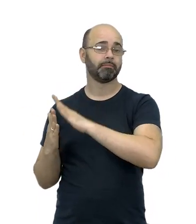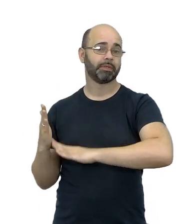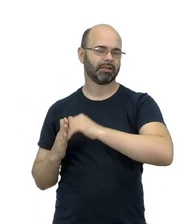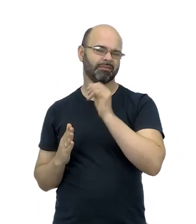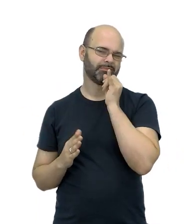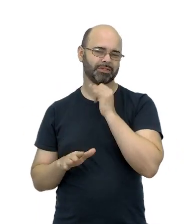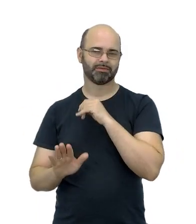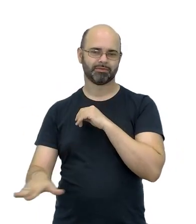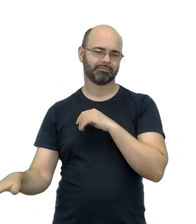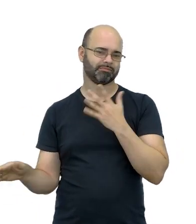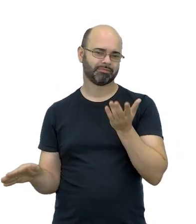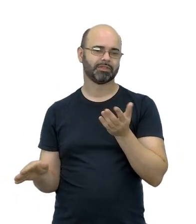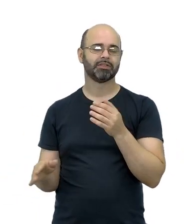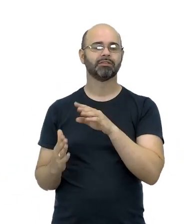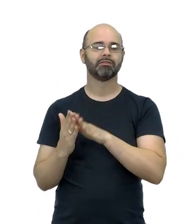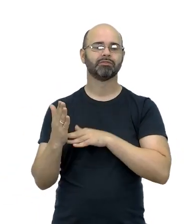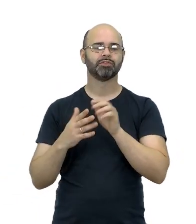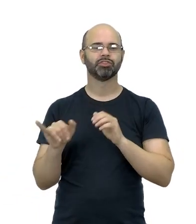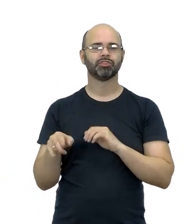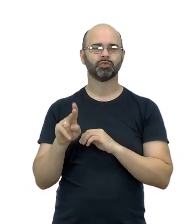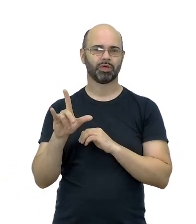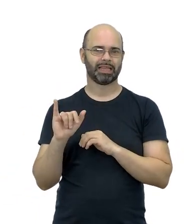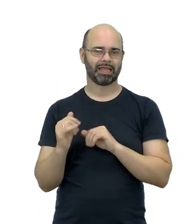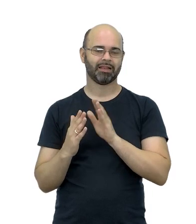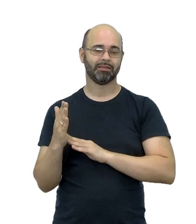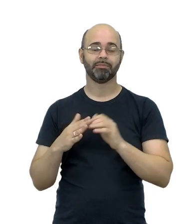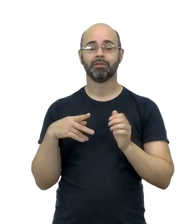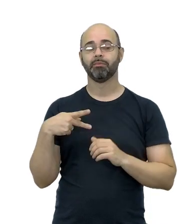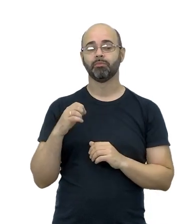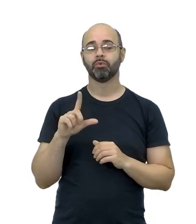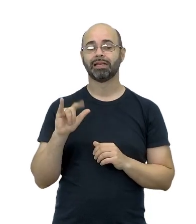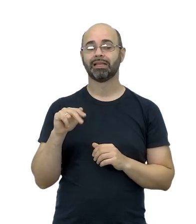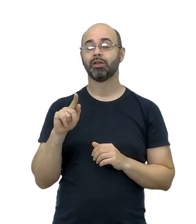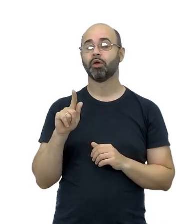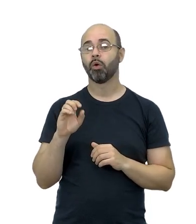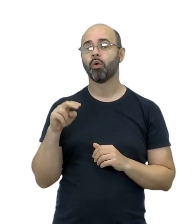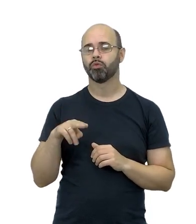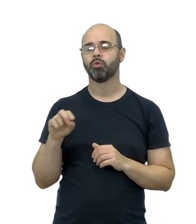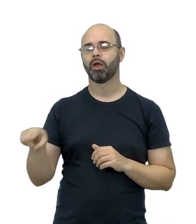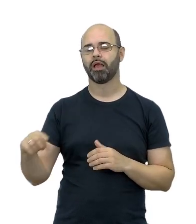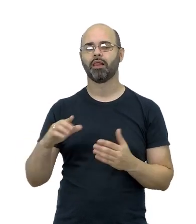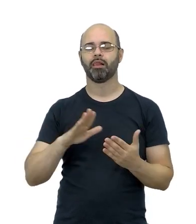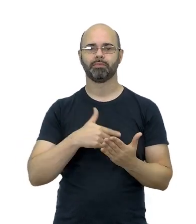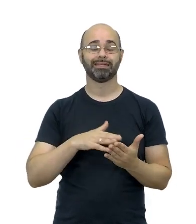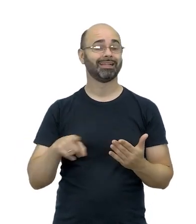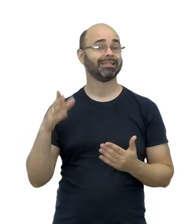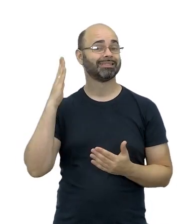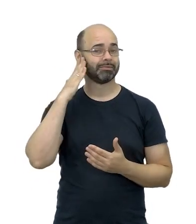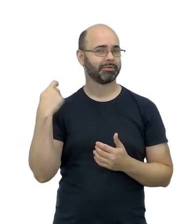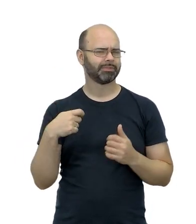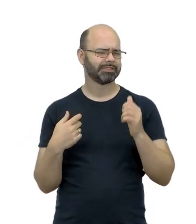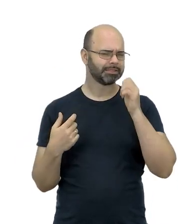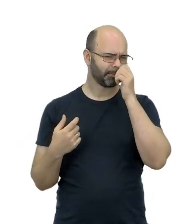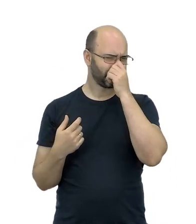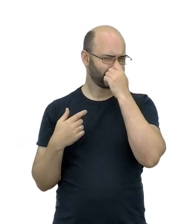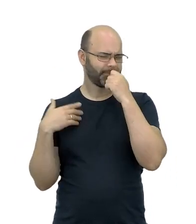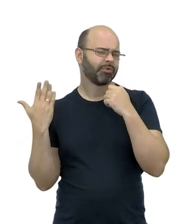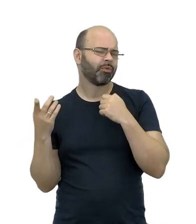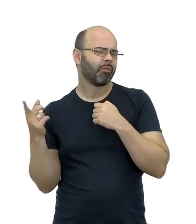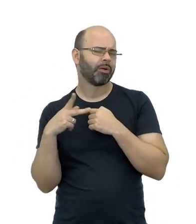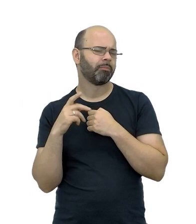ela precisa descobrir o que é um polígono. Então, nesse momento, é interessante as boas perguntas que